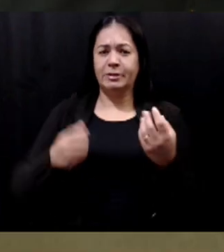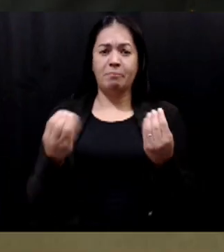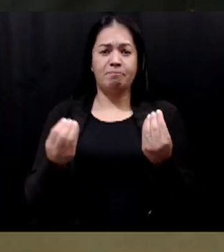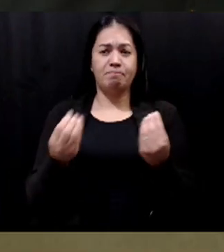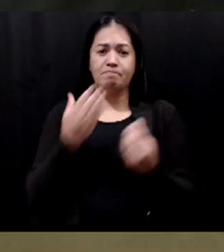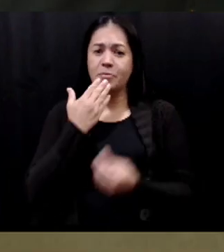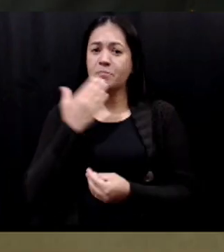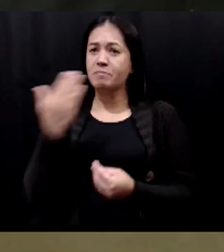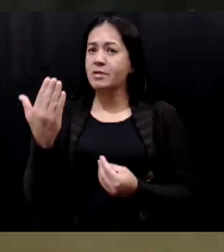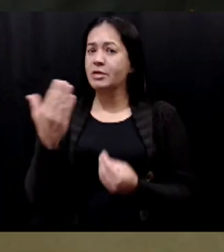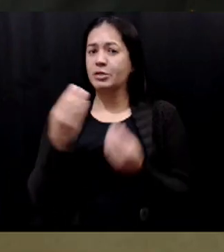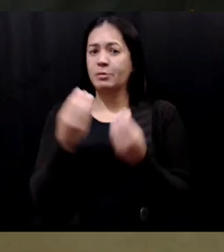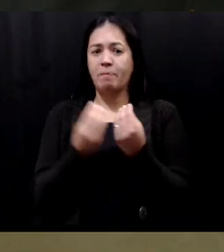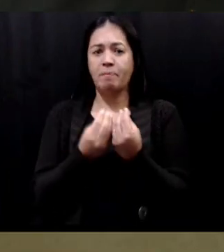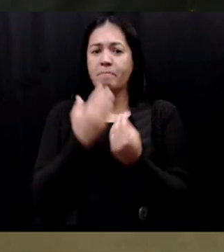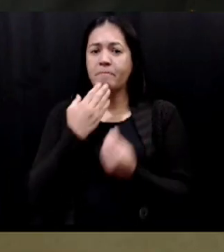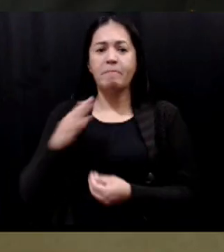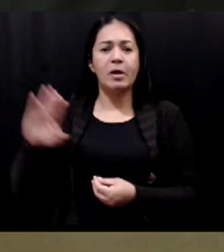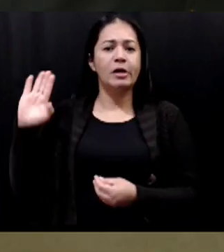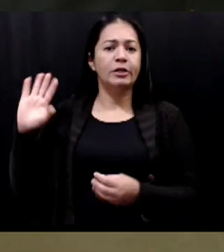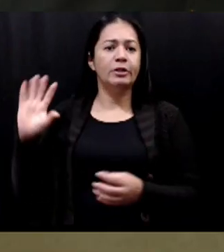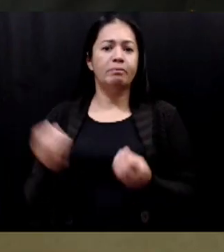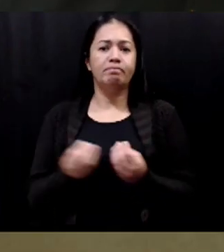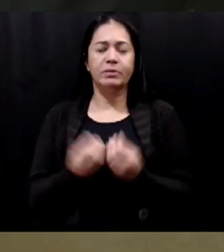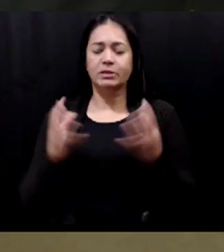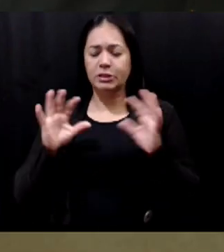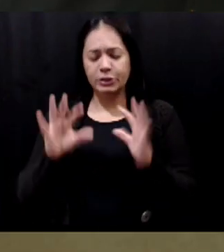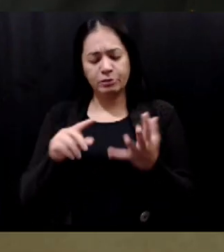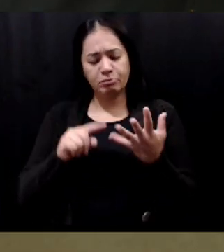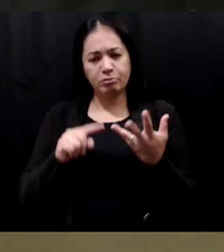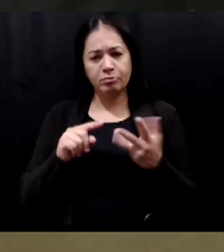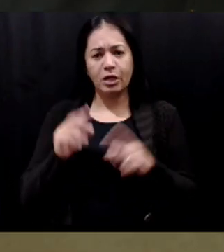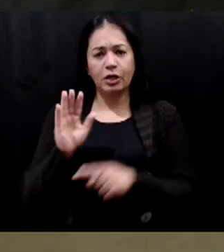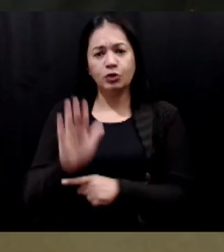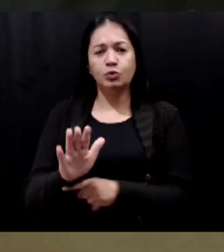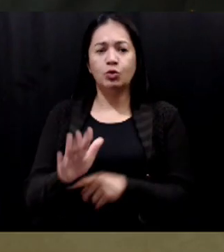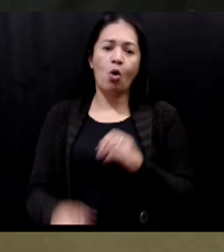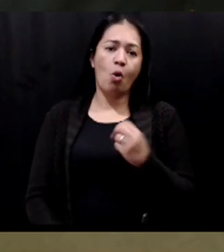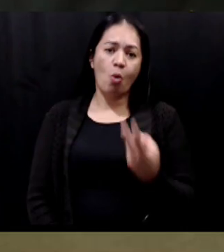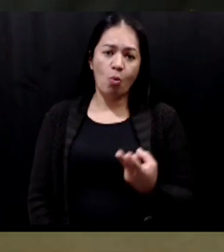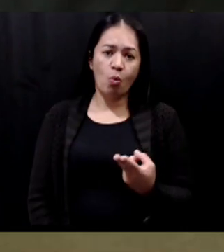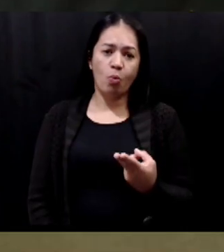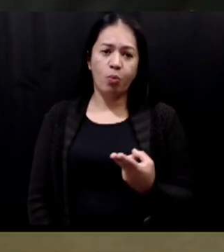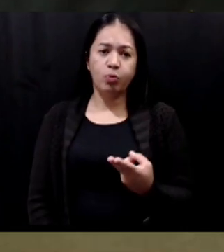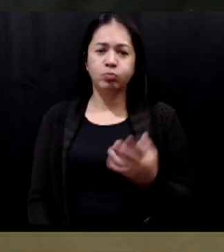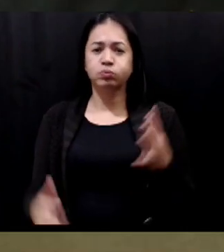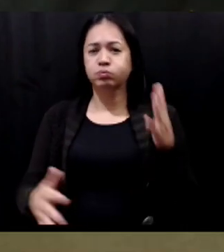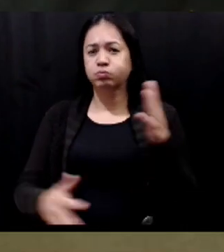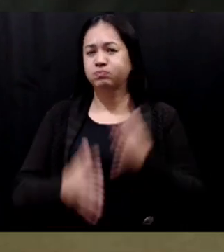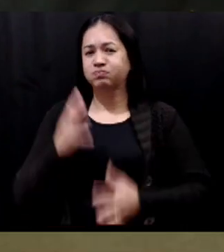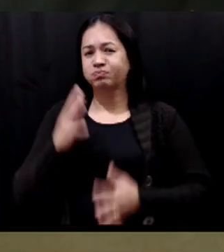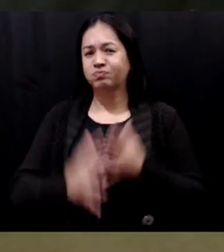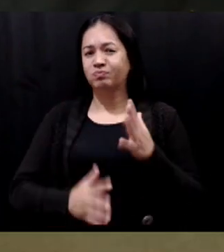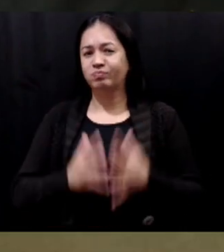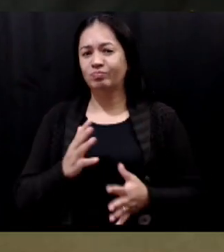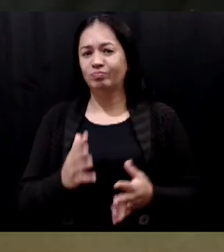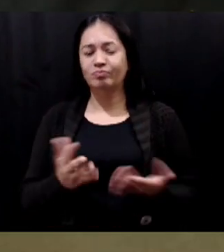esses métodos, eles ajudam ou eles acabam atrapalhando, né, quem quer emagrecer, e qual que é